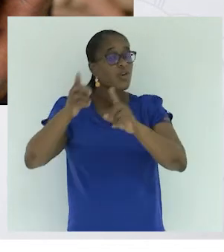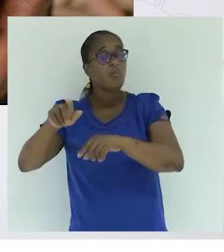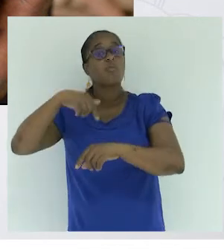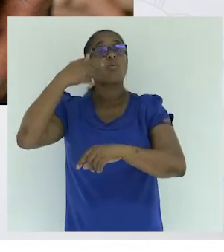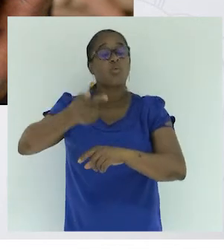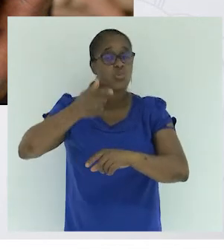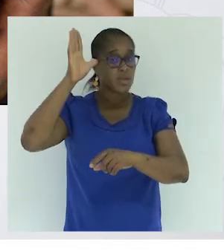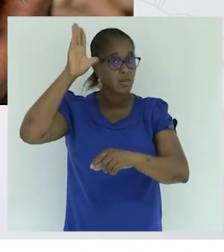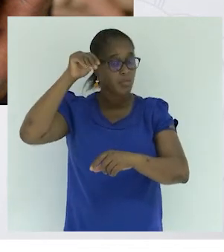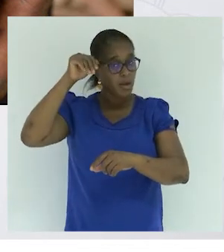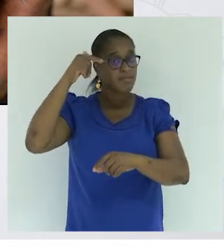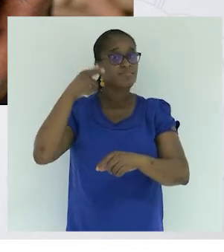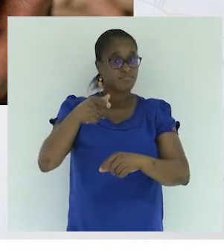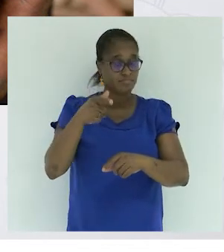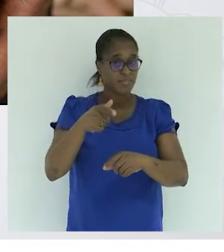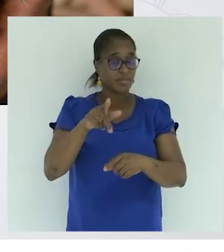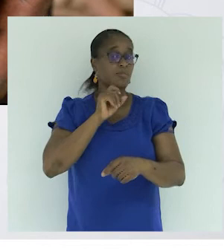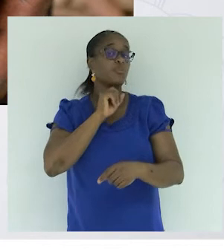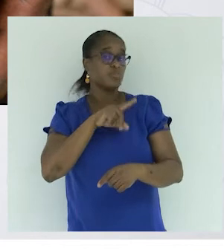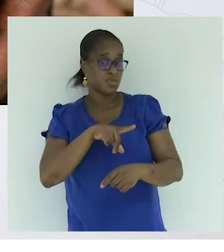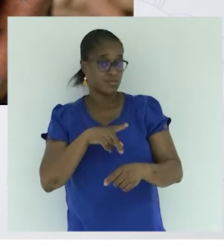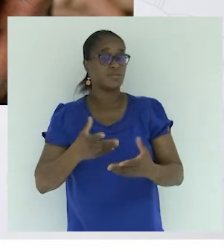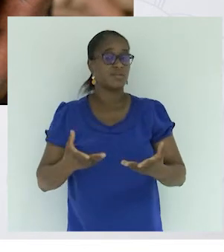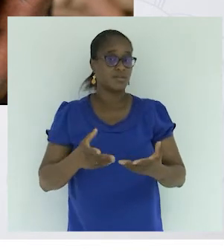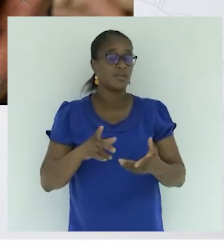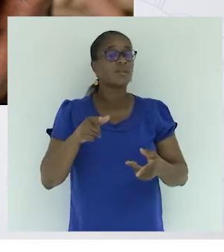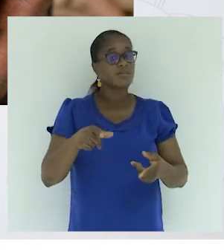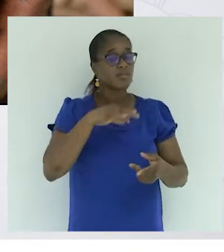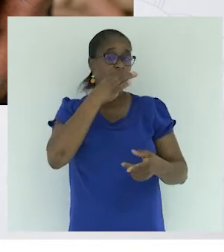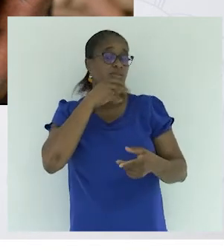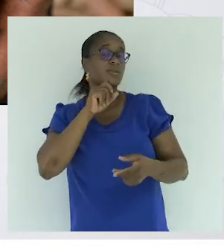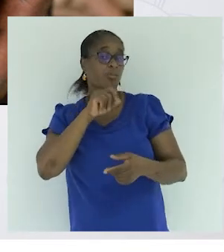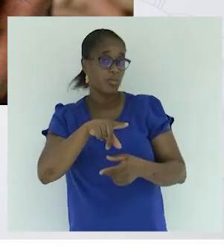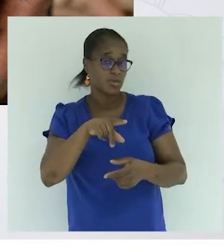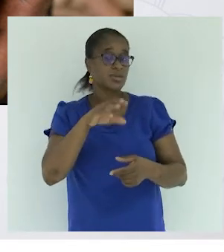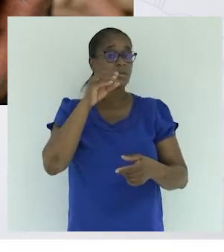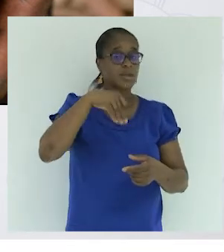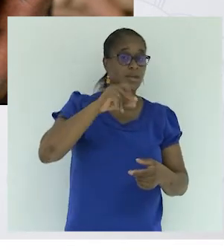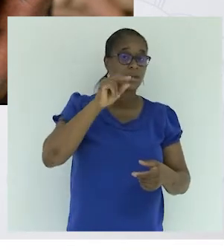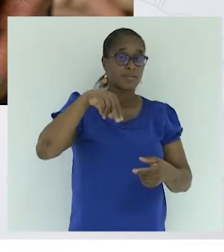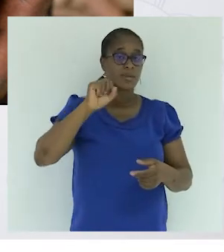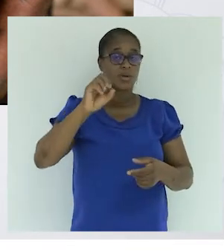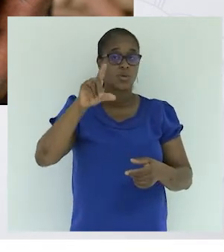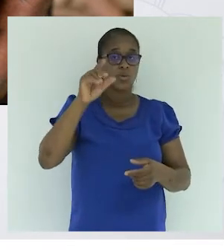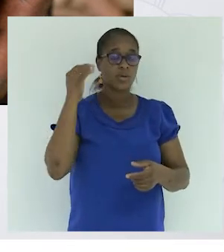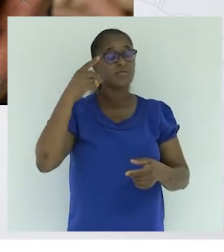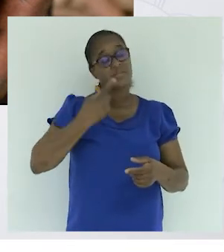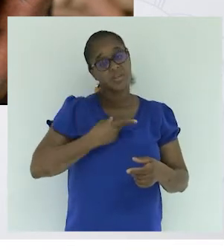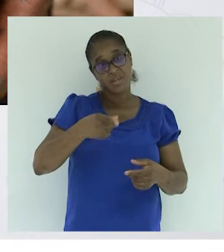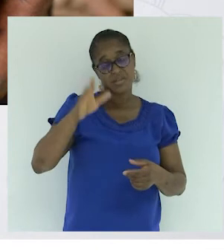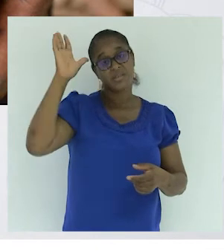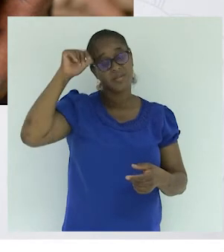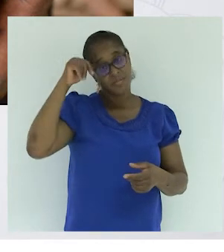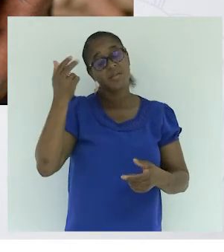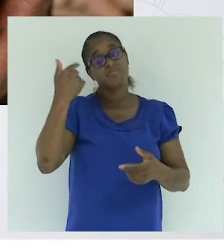animal, e há essa hipótese. Levantou-se essa hipótese do pangolim ser esse animal hospedeiro do